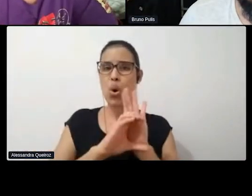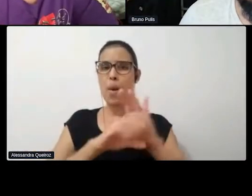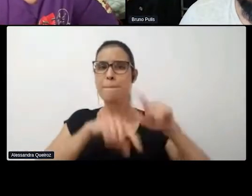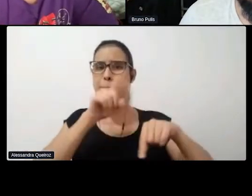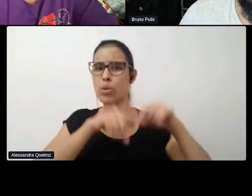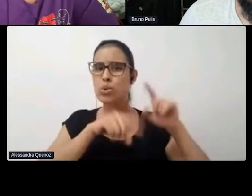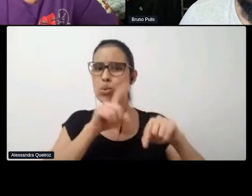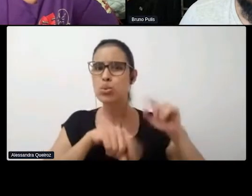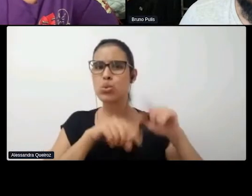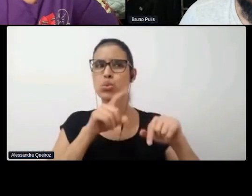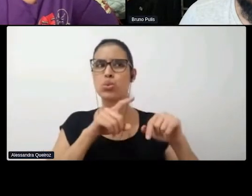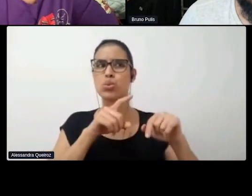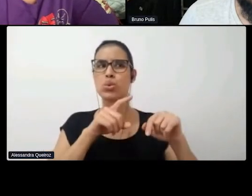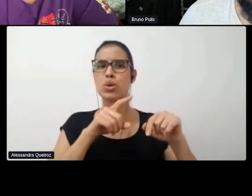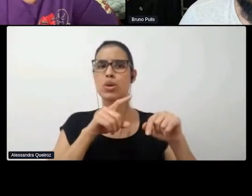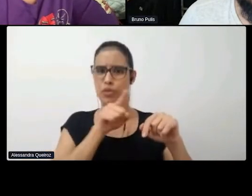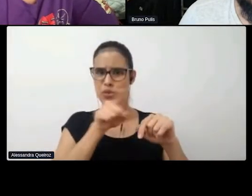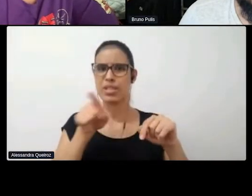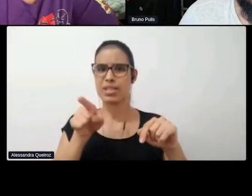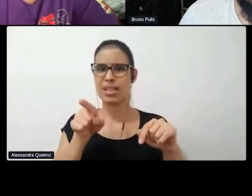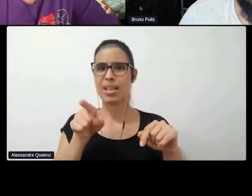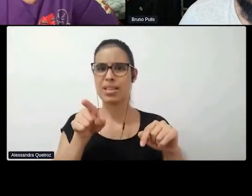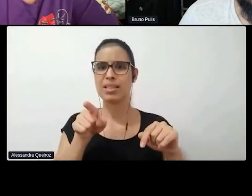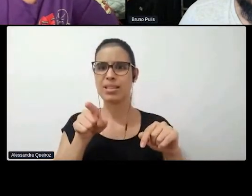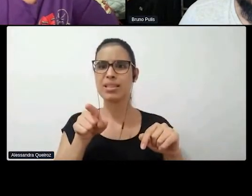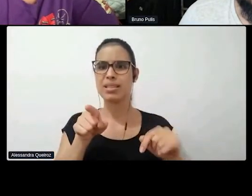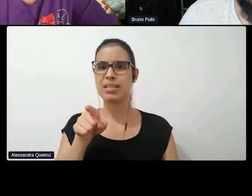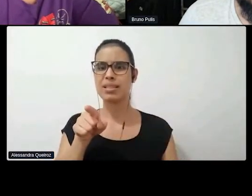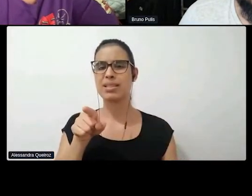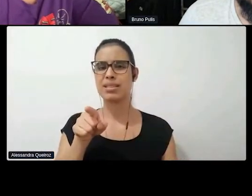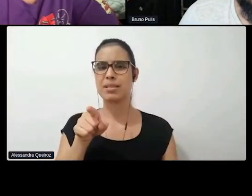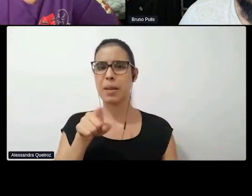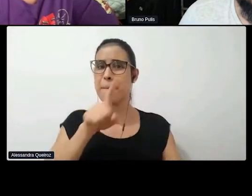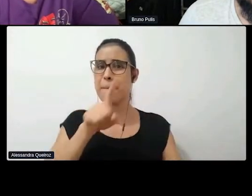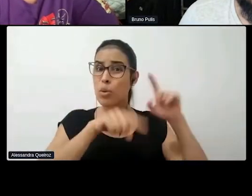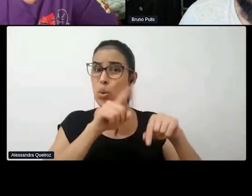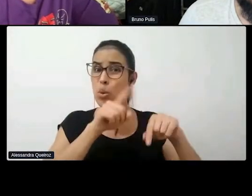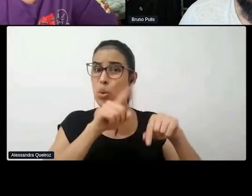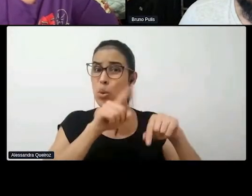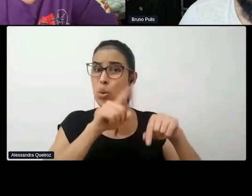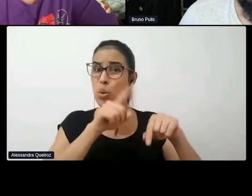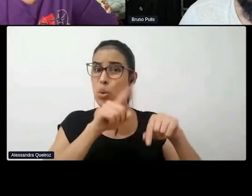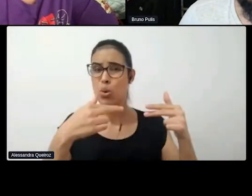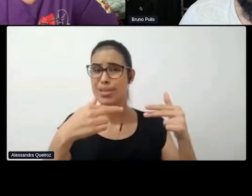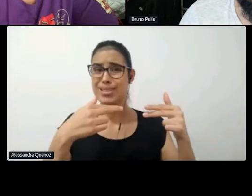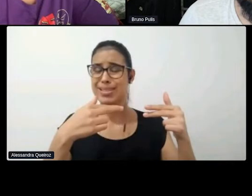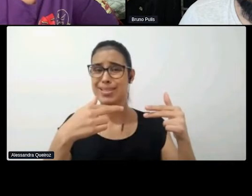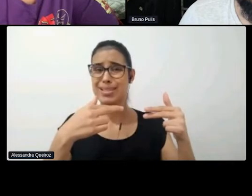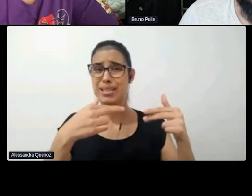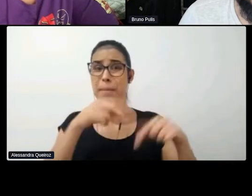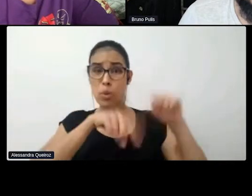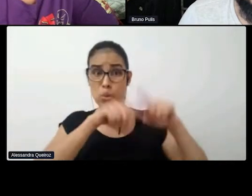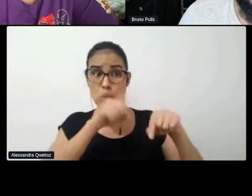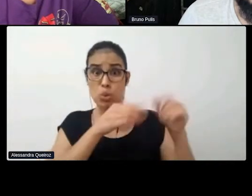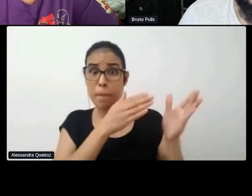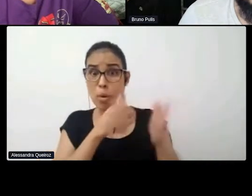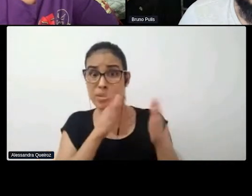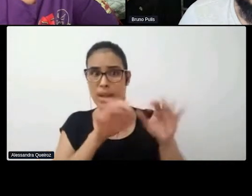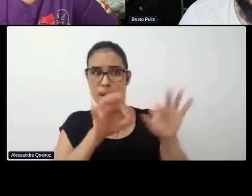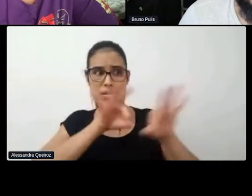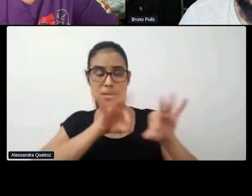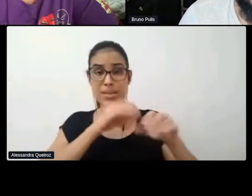os pontos que mais causam impacto negativo